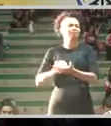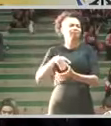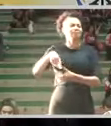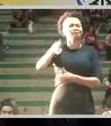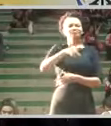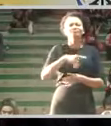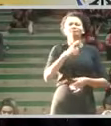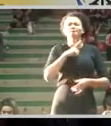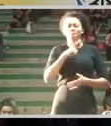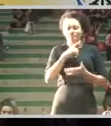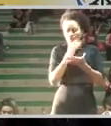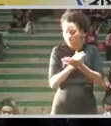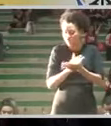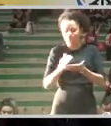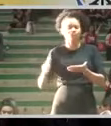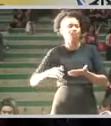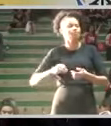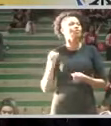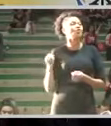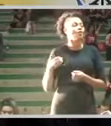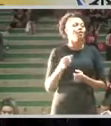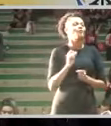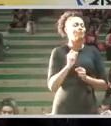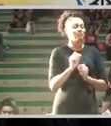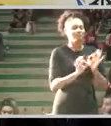agora tem que recomeçar da eira de Nacon.